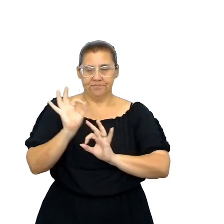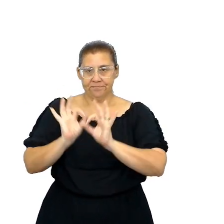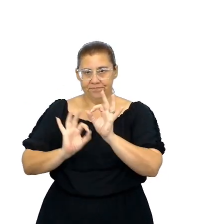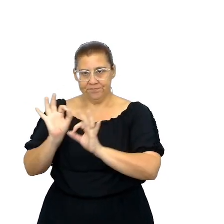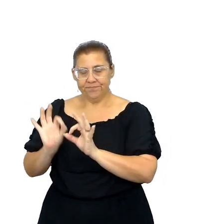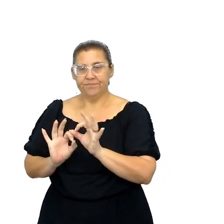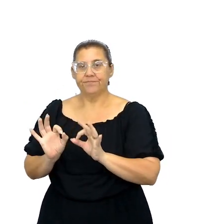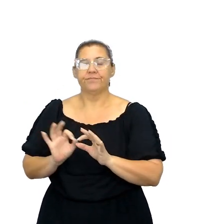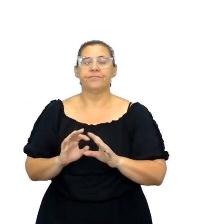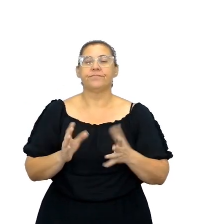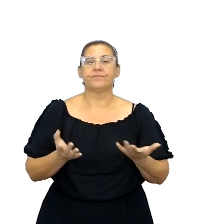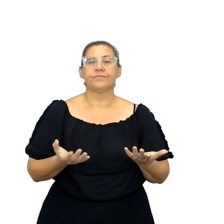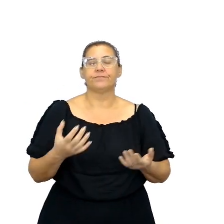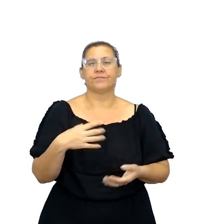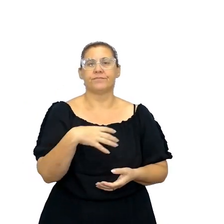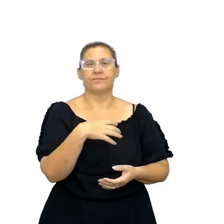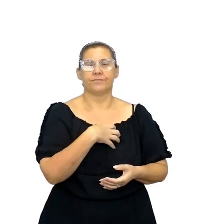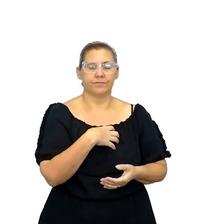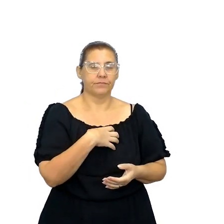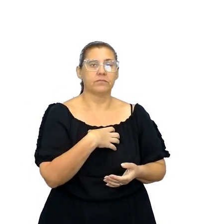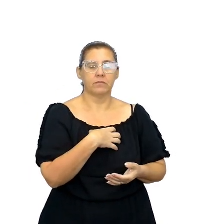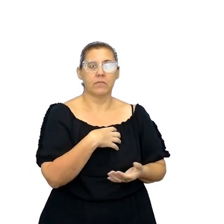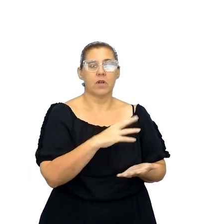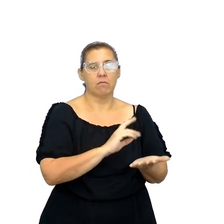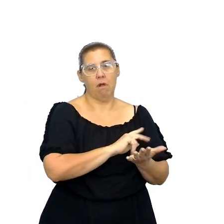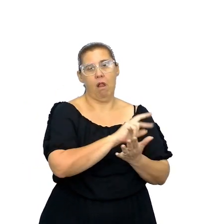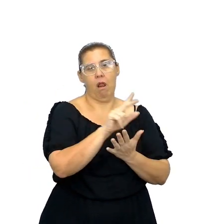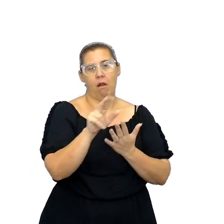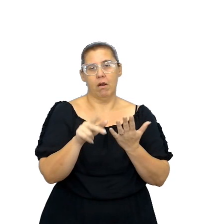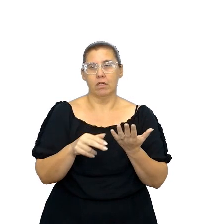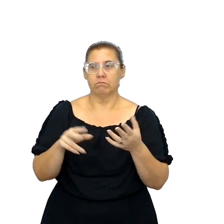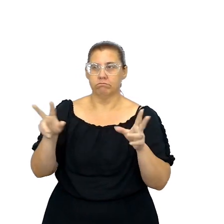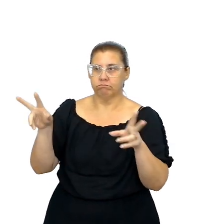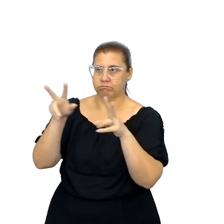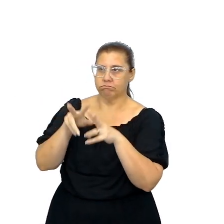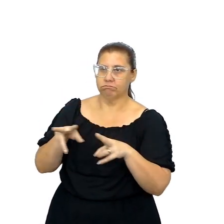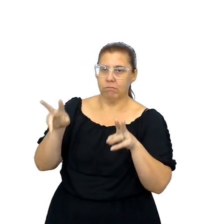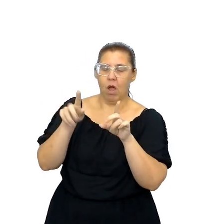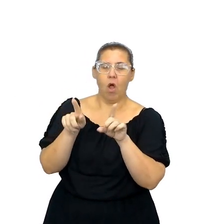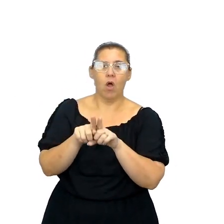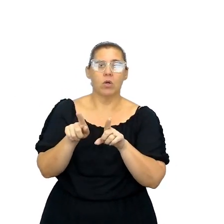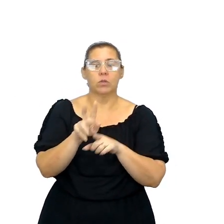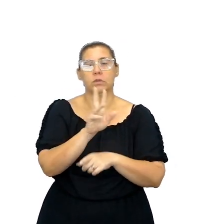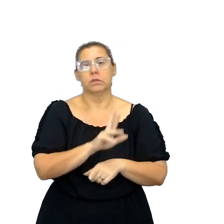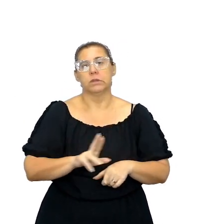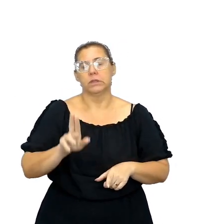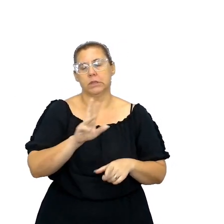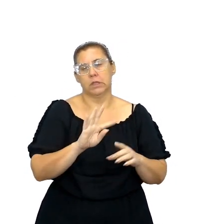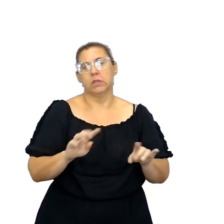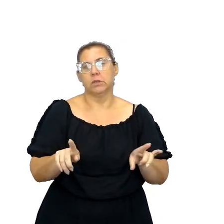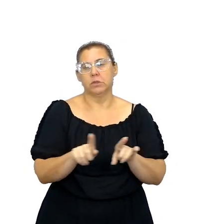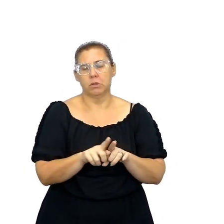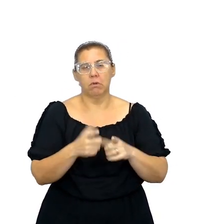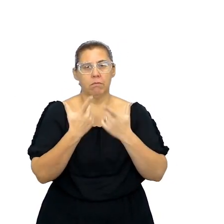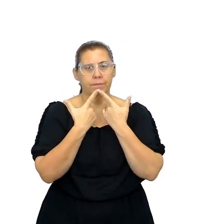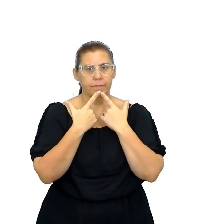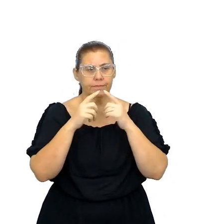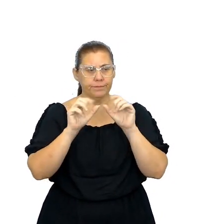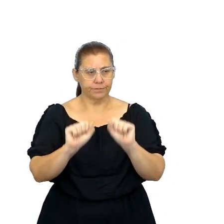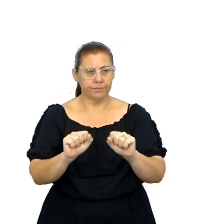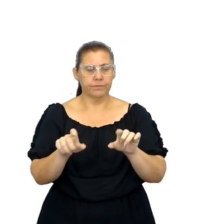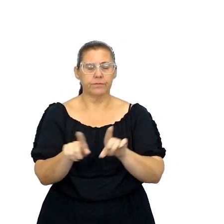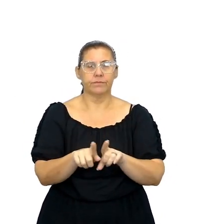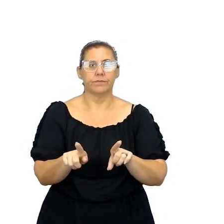abordados nos meios, né? Multimodais e multissemióticos, buscando aí esses recursos também linguísticos e